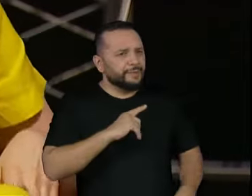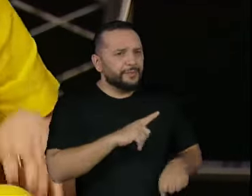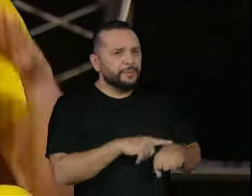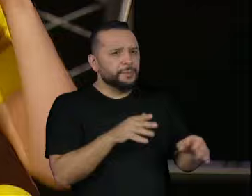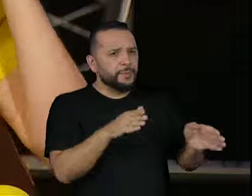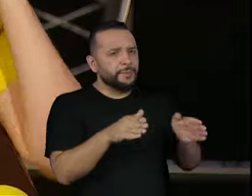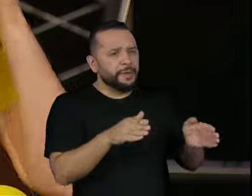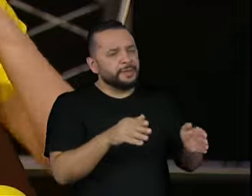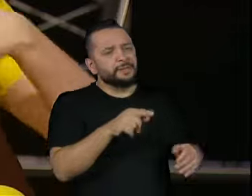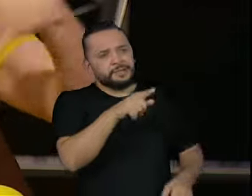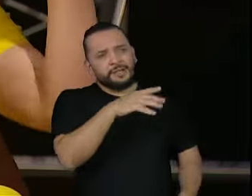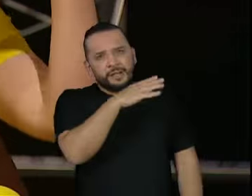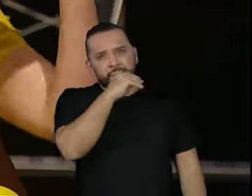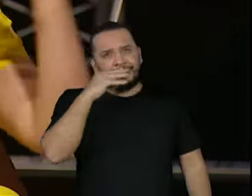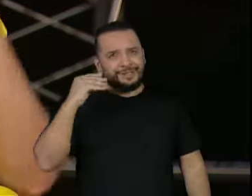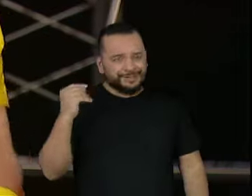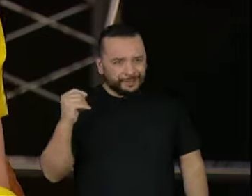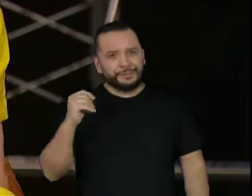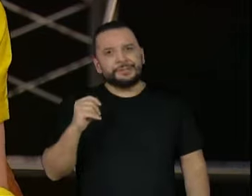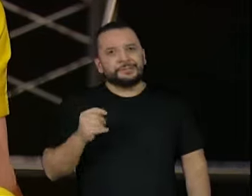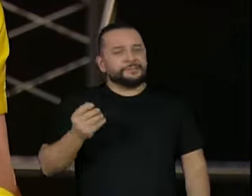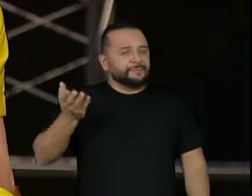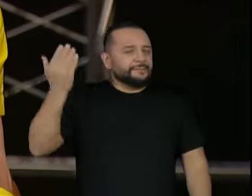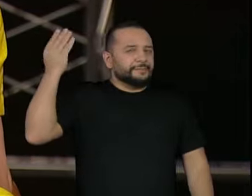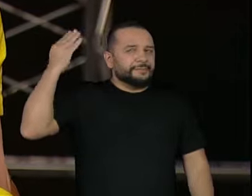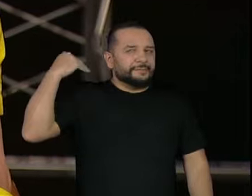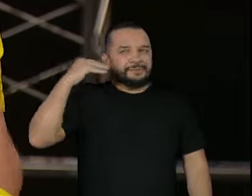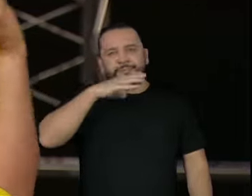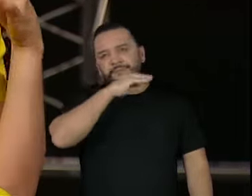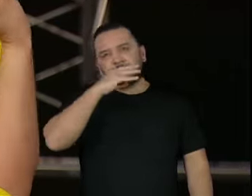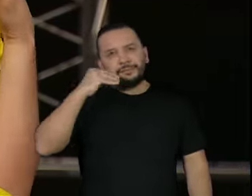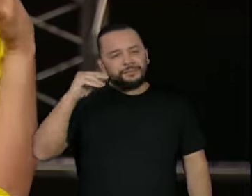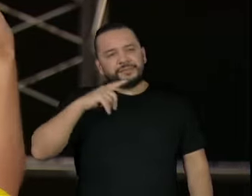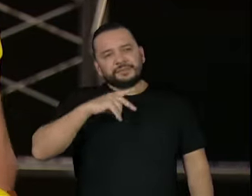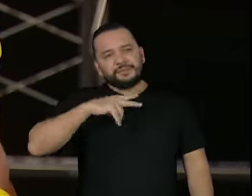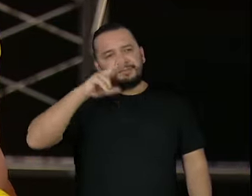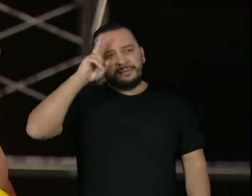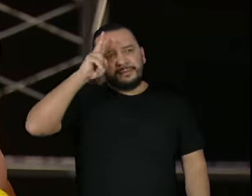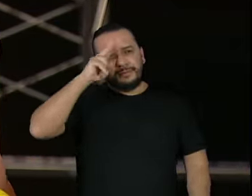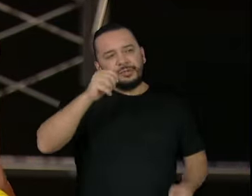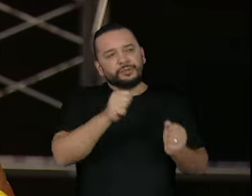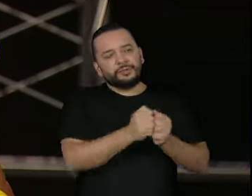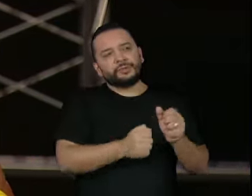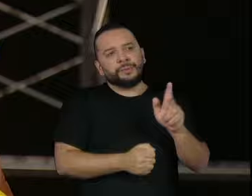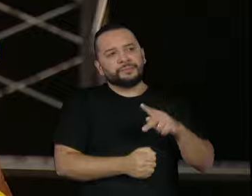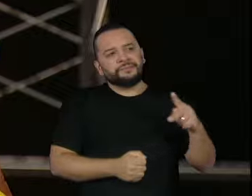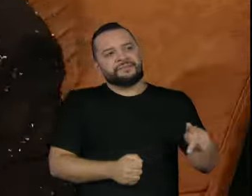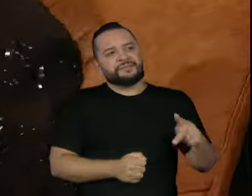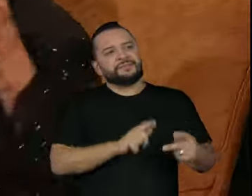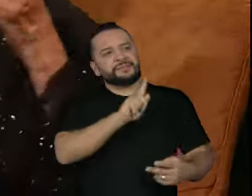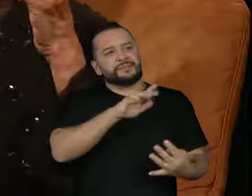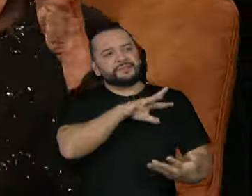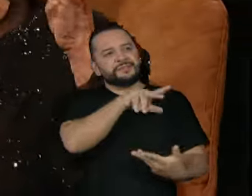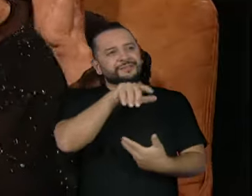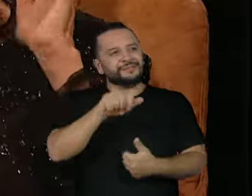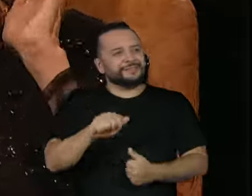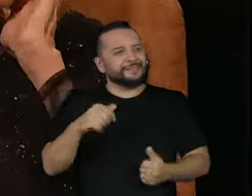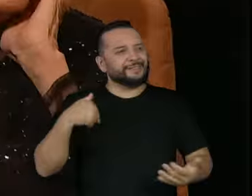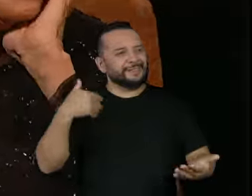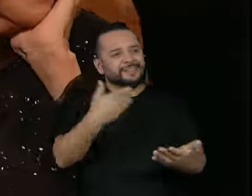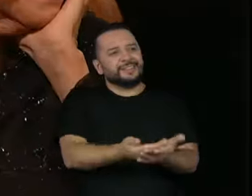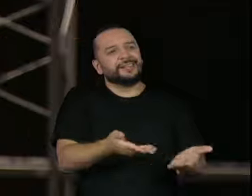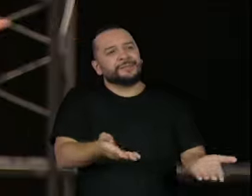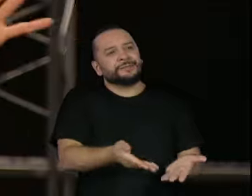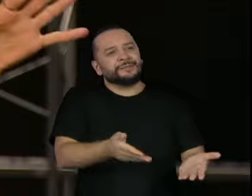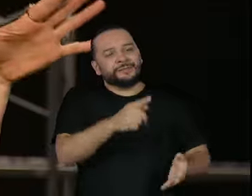sua adolescência, eu estou voltando bem para trás, que tem uma história com um professor de geografia, que até hoje